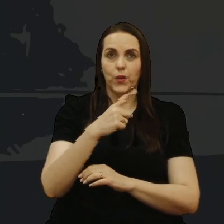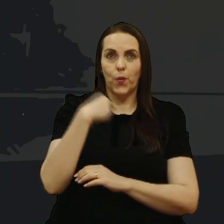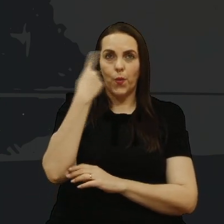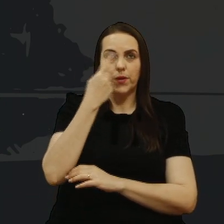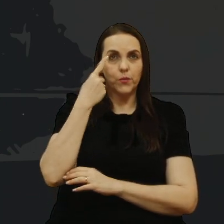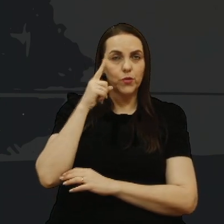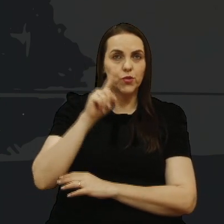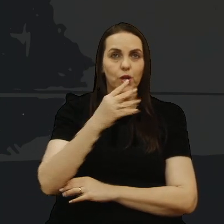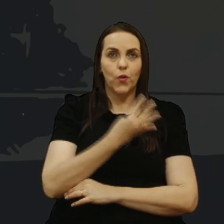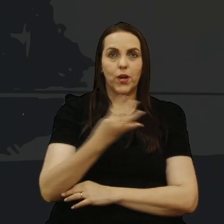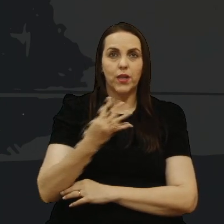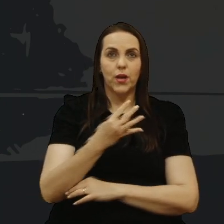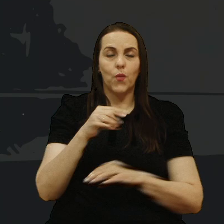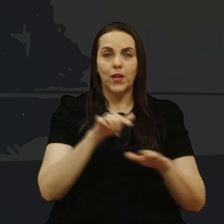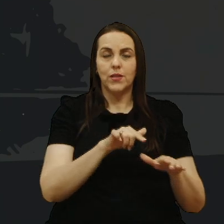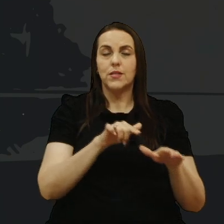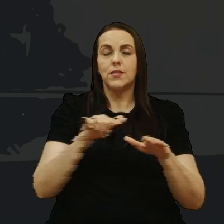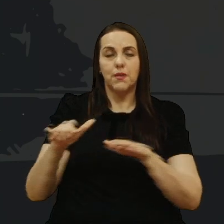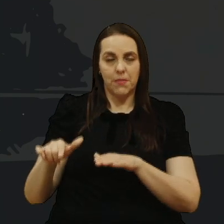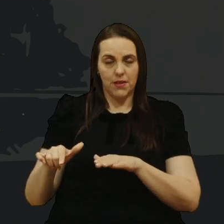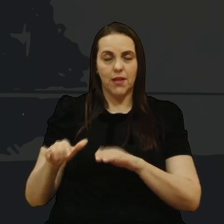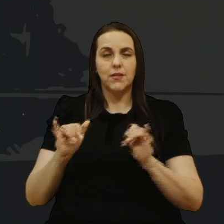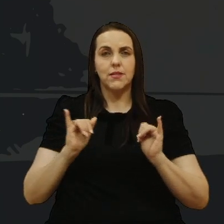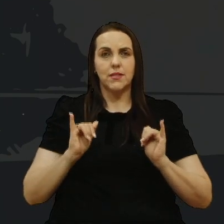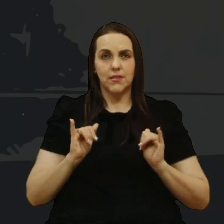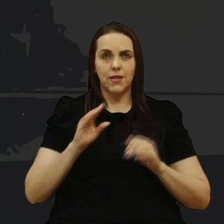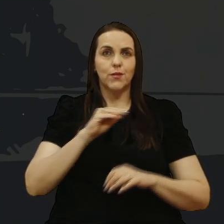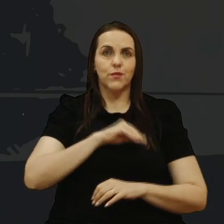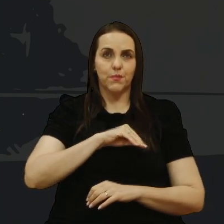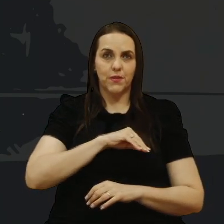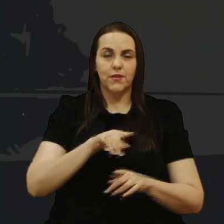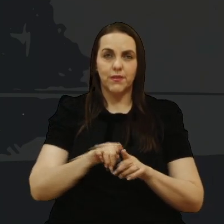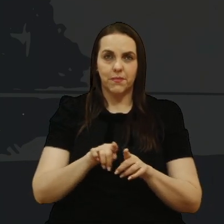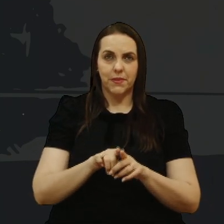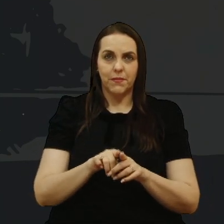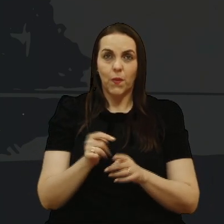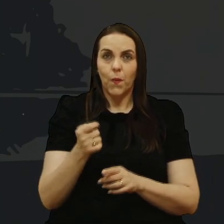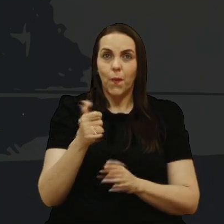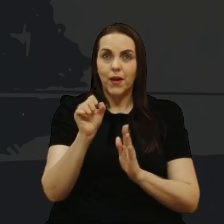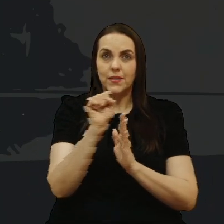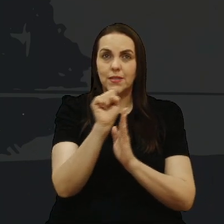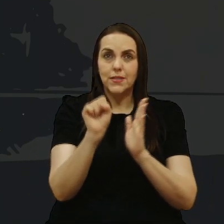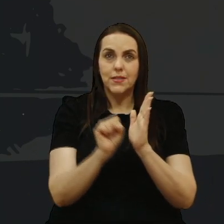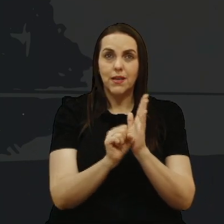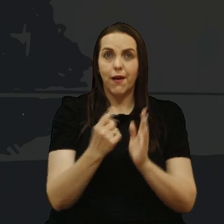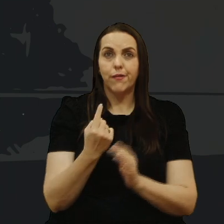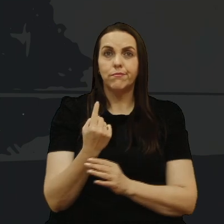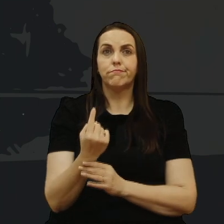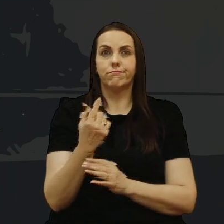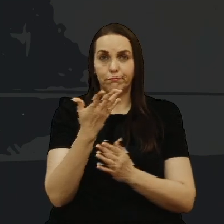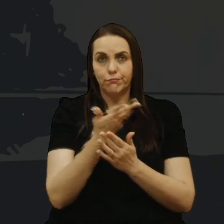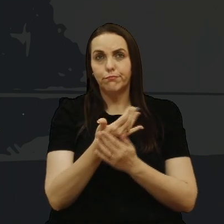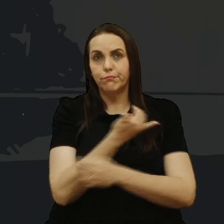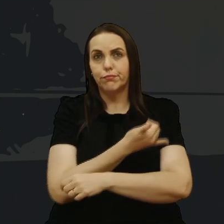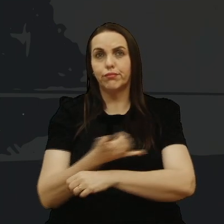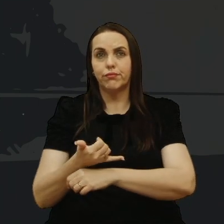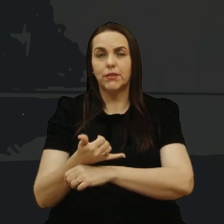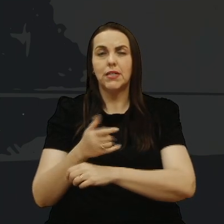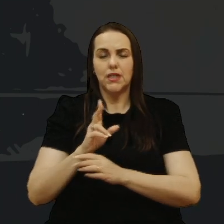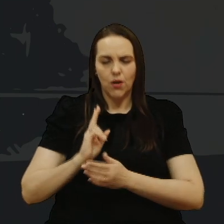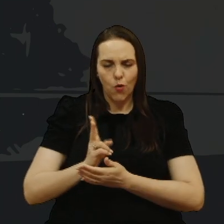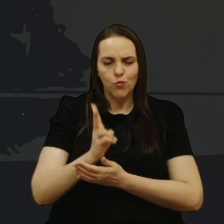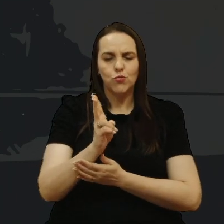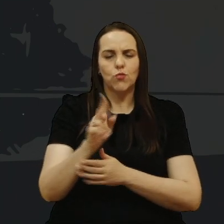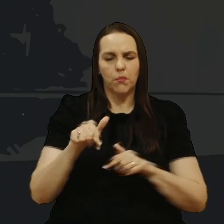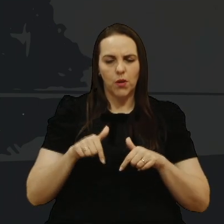e o descanso semanal remunerado. Quase um século passou. Depois de muitos anos, seguimos firmes nessa luta